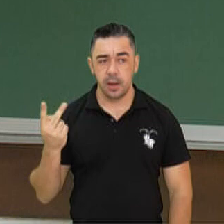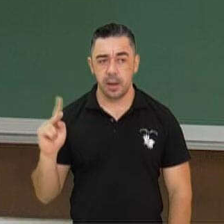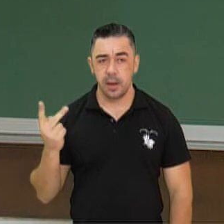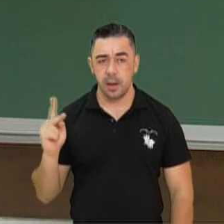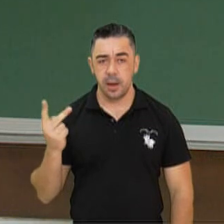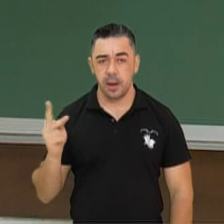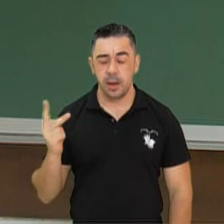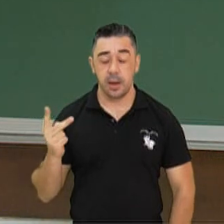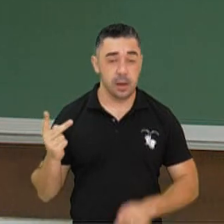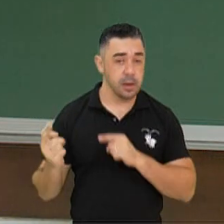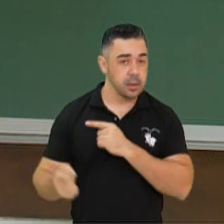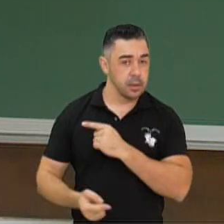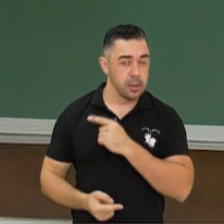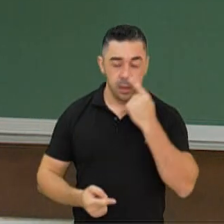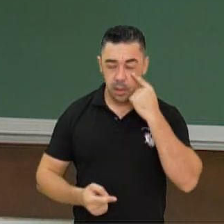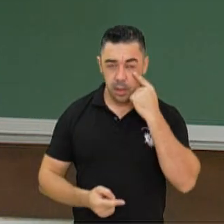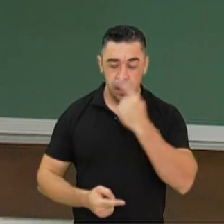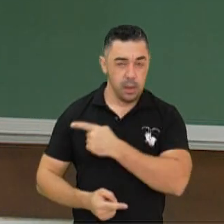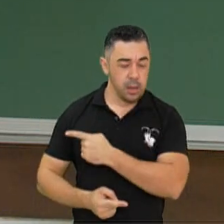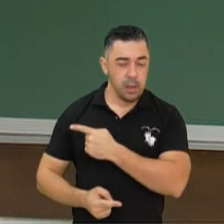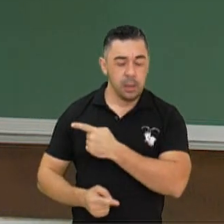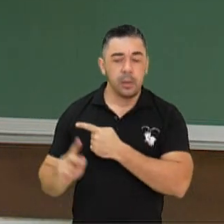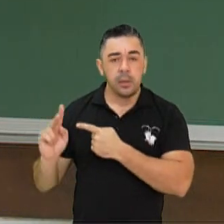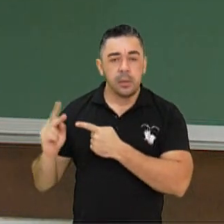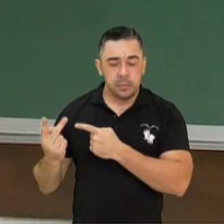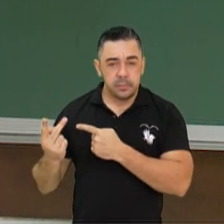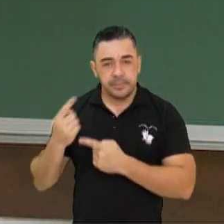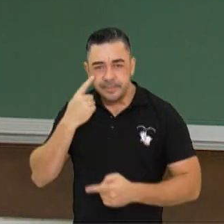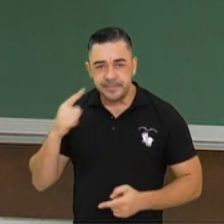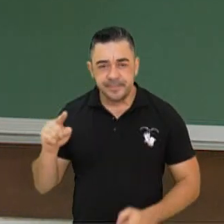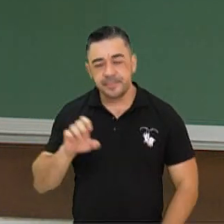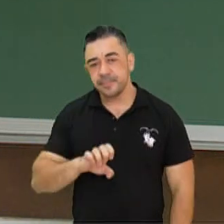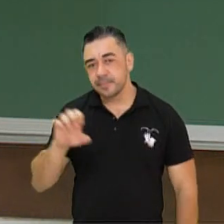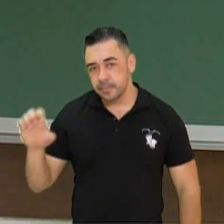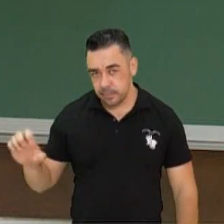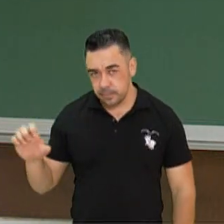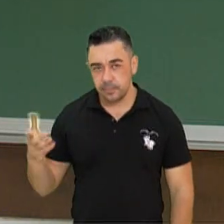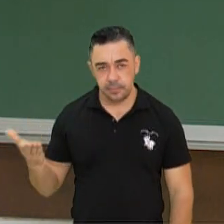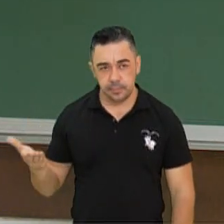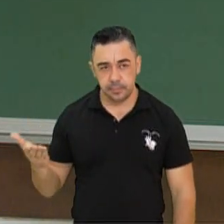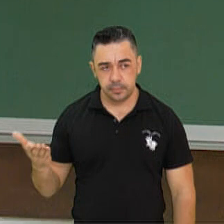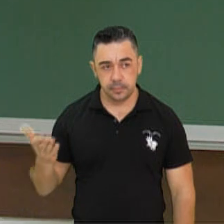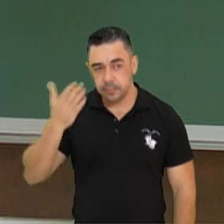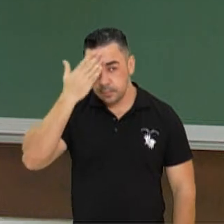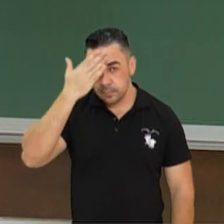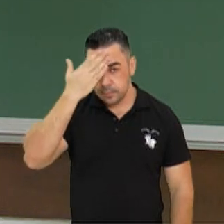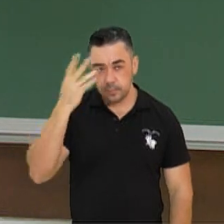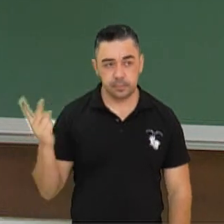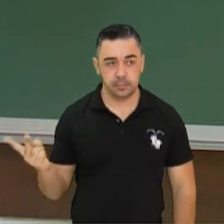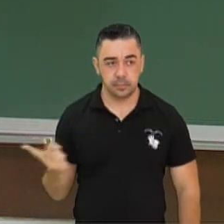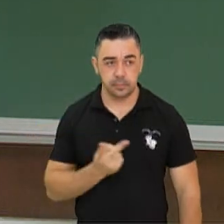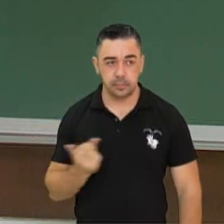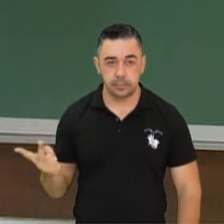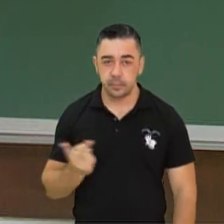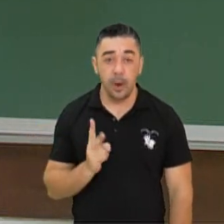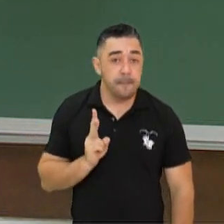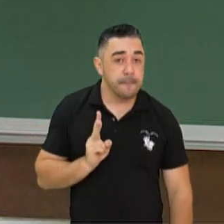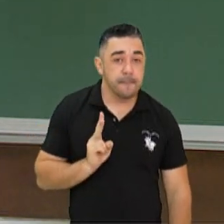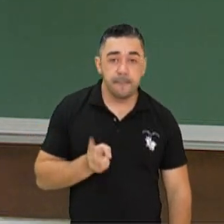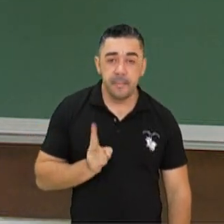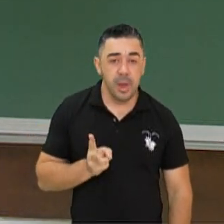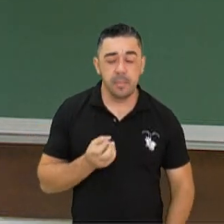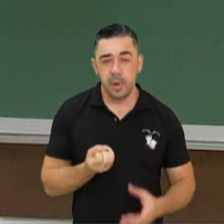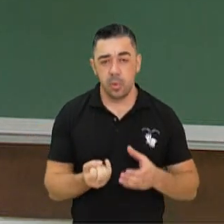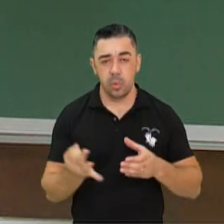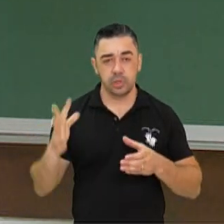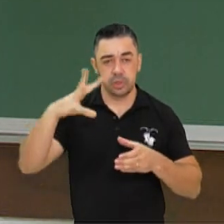H, ela está aqui no nosso cilindro da esquerda, no primeiro cilindro. O que a gente tem que saber? Que os dois cilindros têm o mesmo